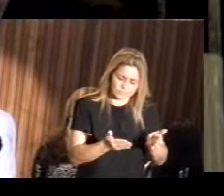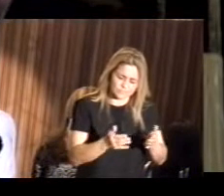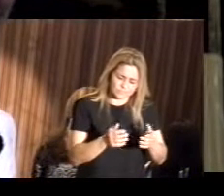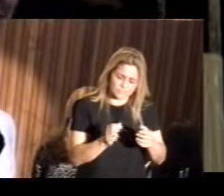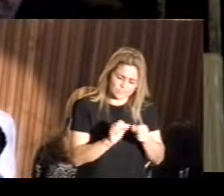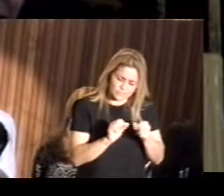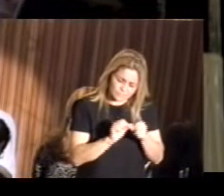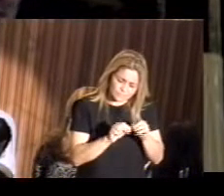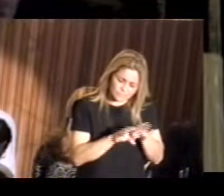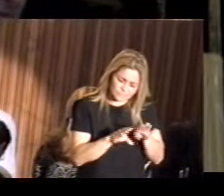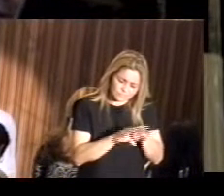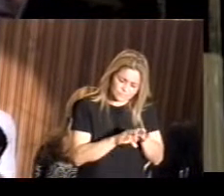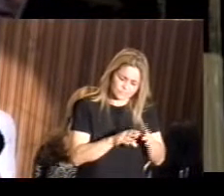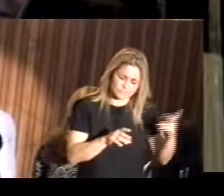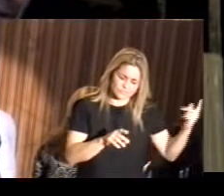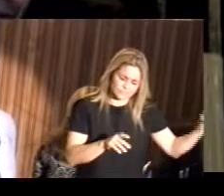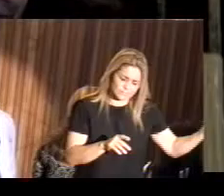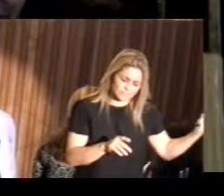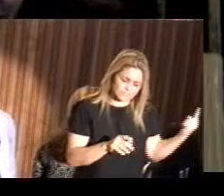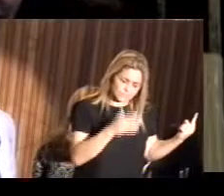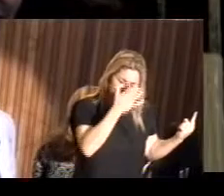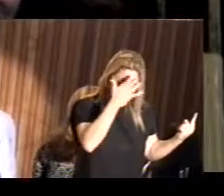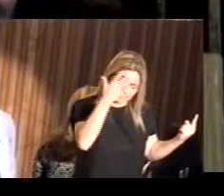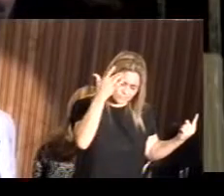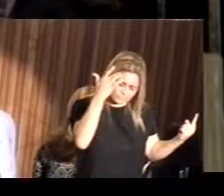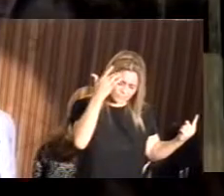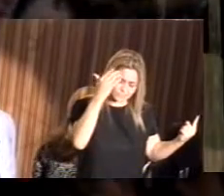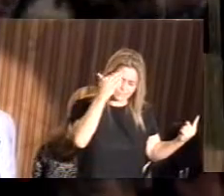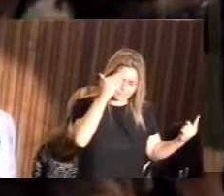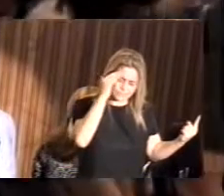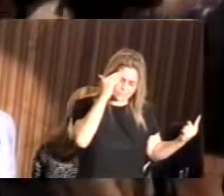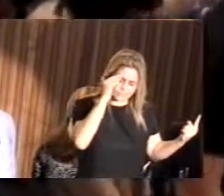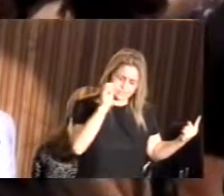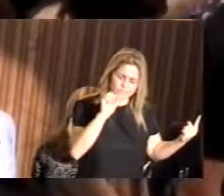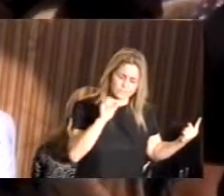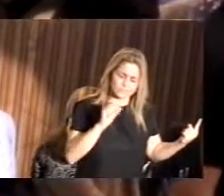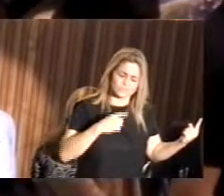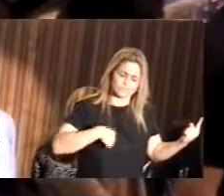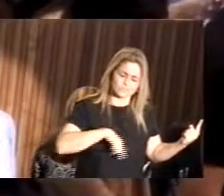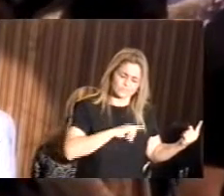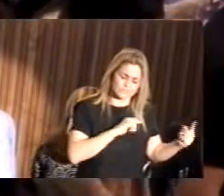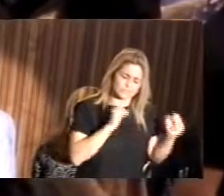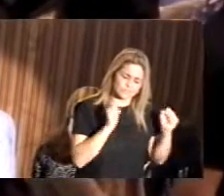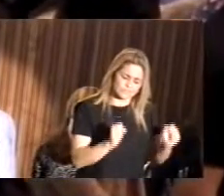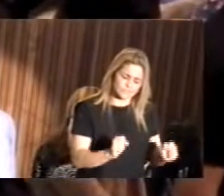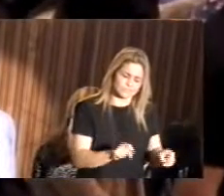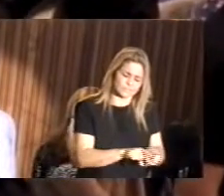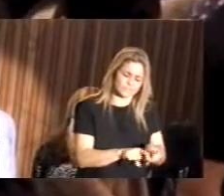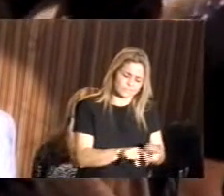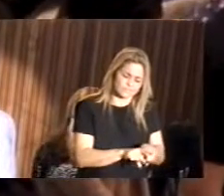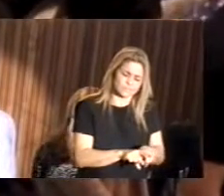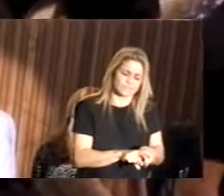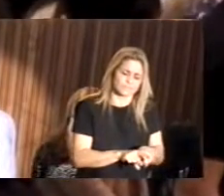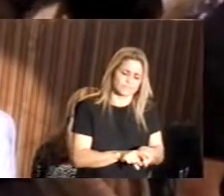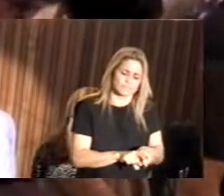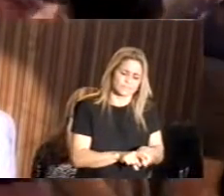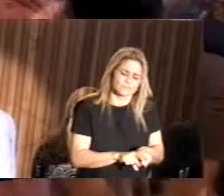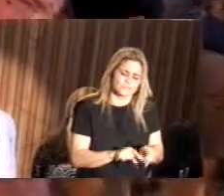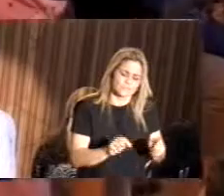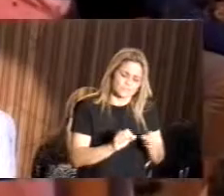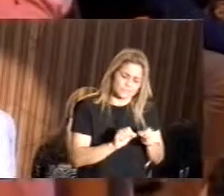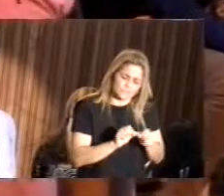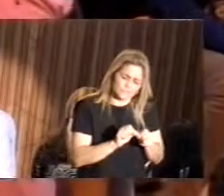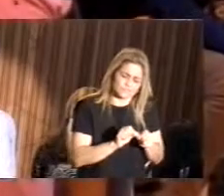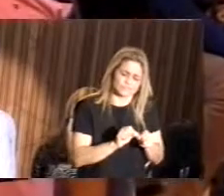isso conosco, para que possamos entender e construir os nossos altares na tua presença, e seguir